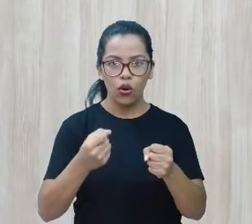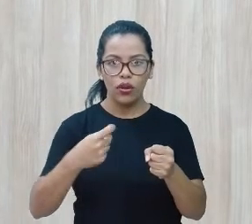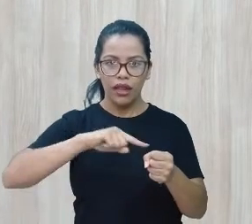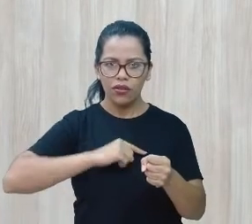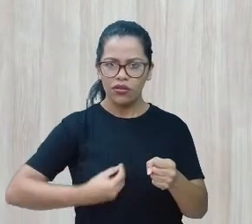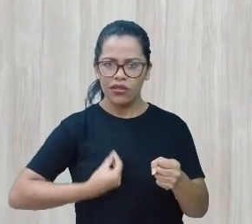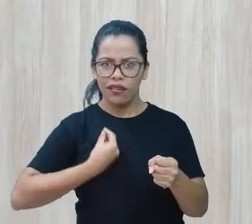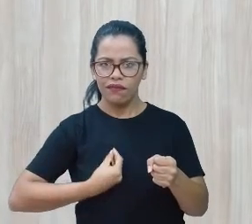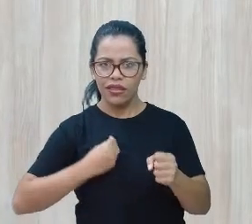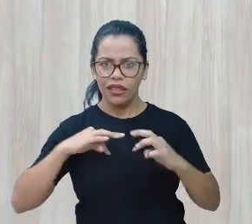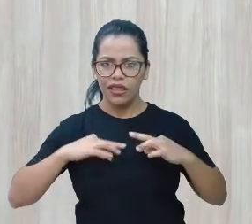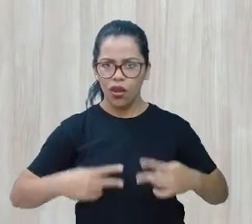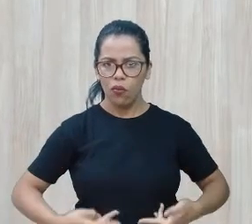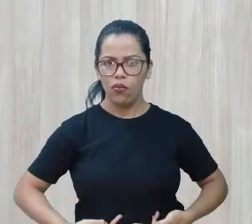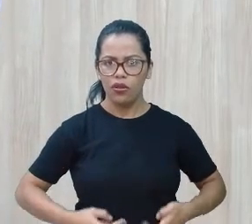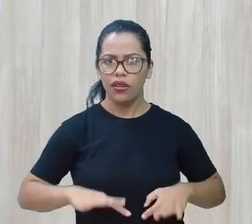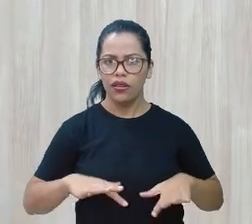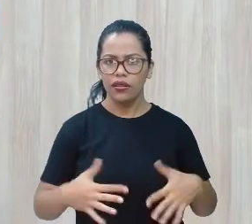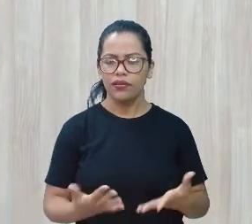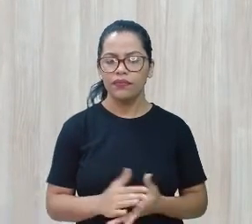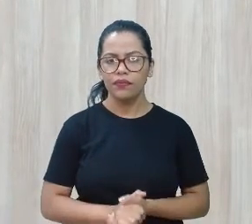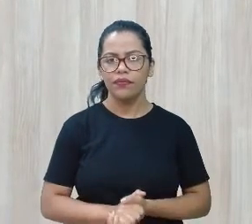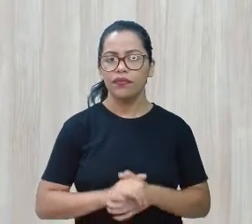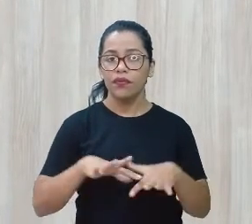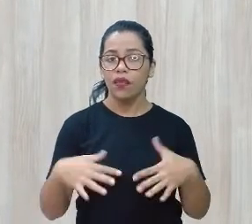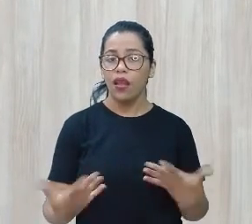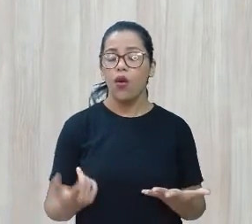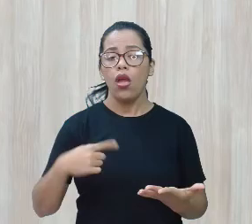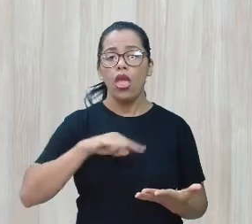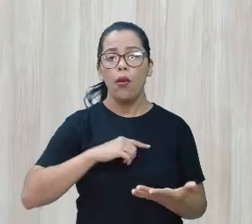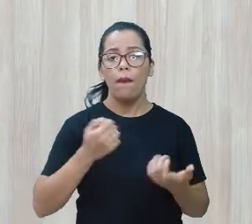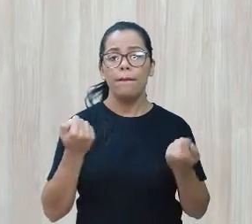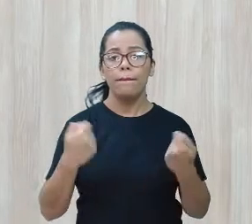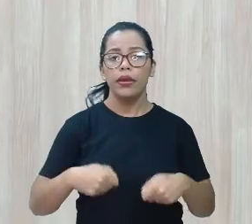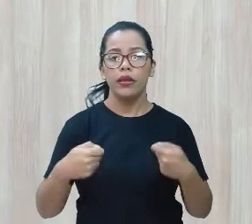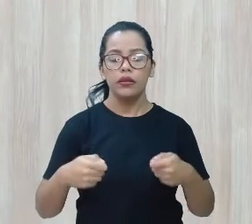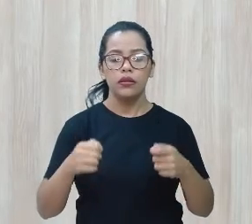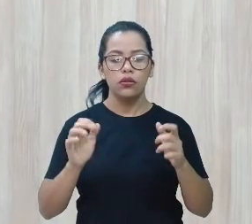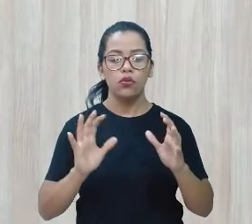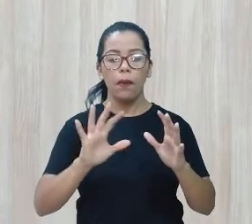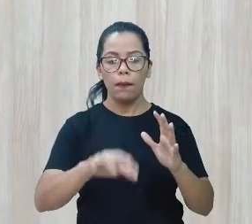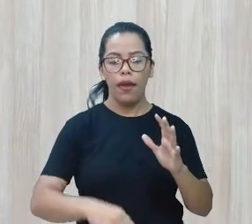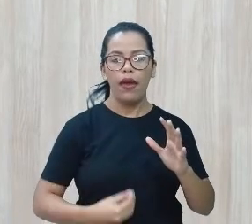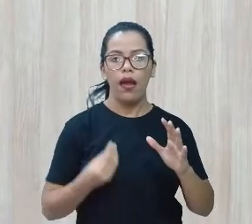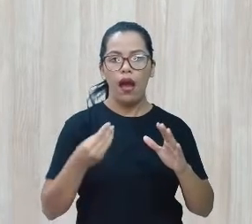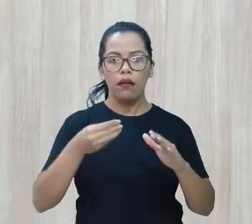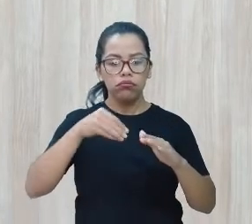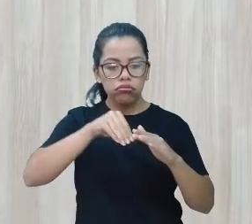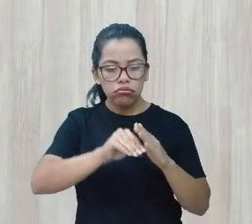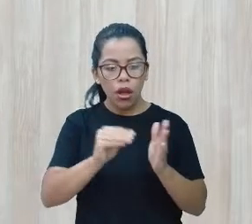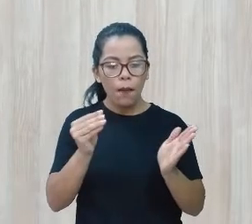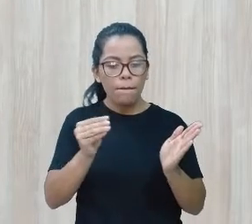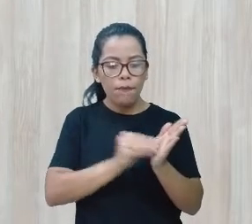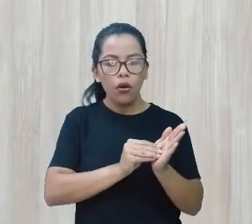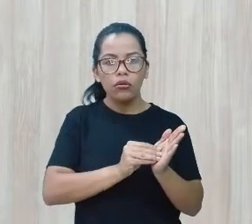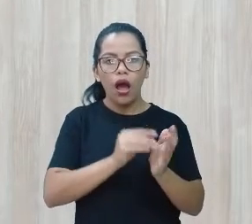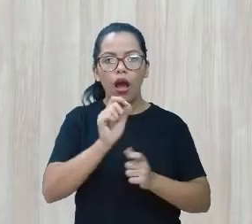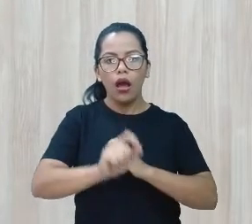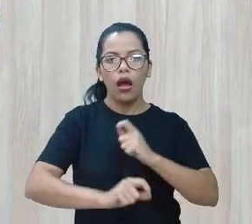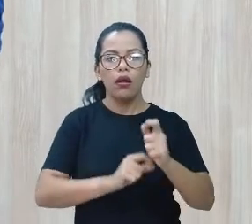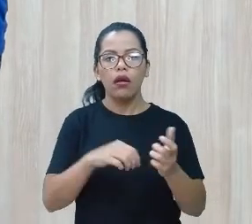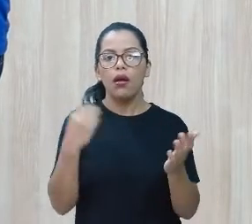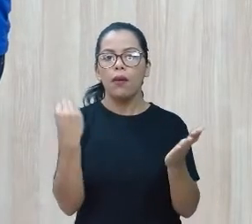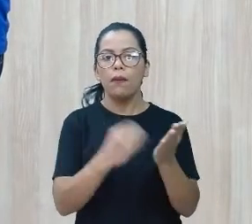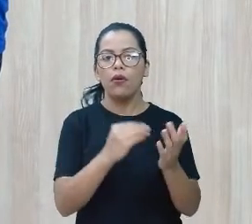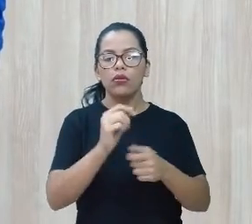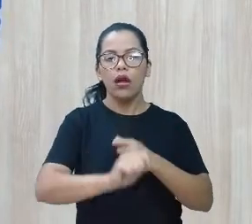humana porque eu preciso inserir um código dentro dessa máquina para que ela de fato execute uma ação, né? Ela faça alguma coisa que eu desejo que ela